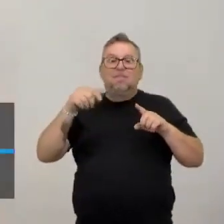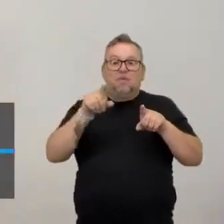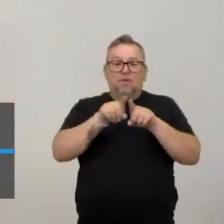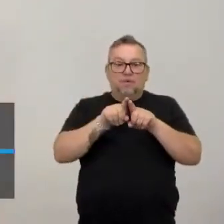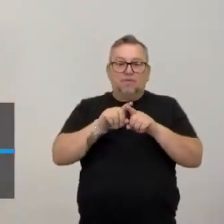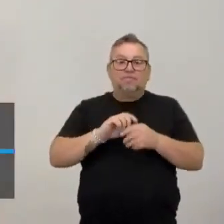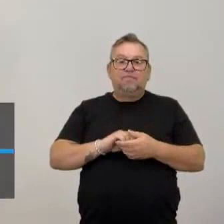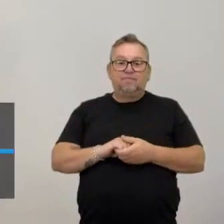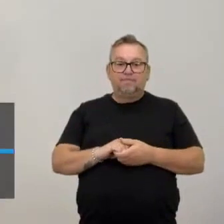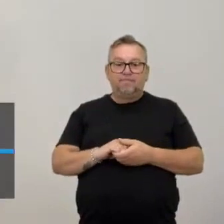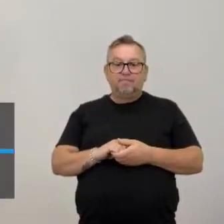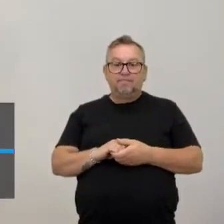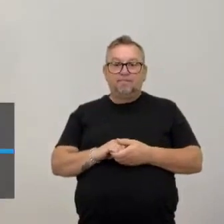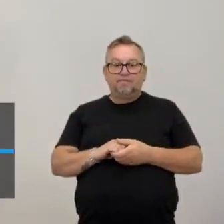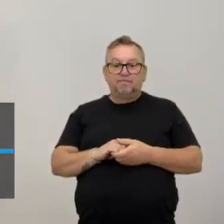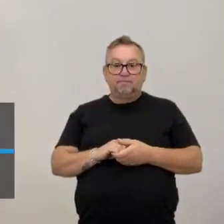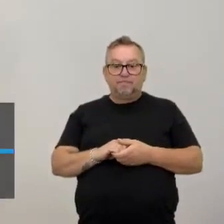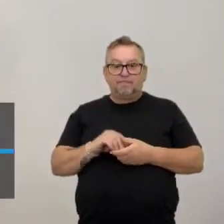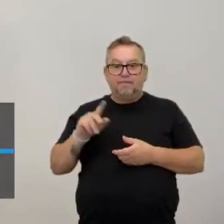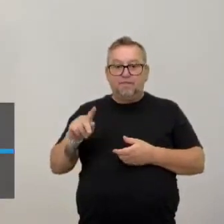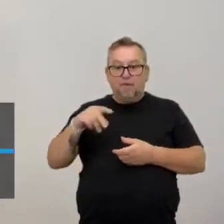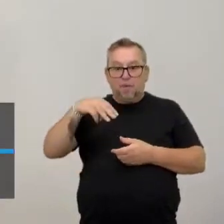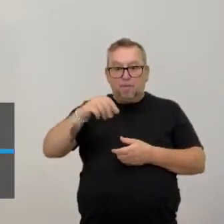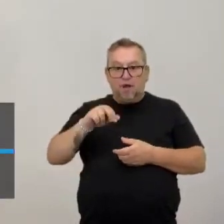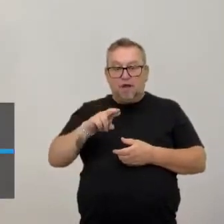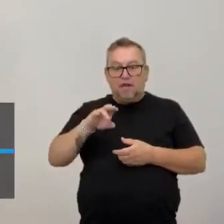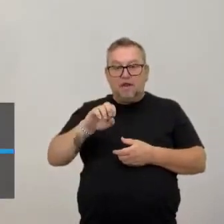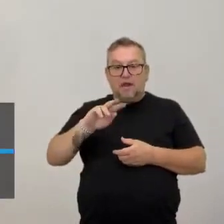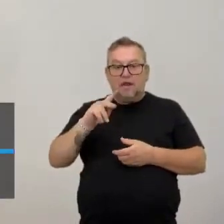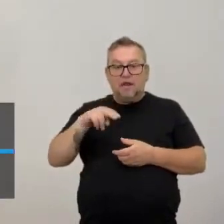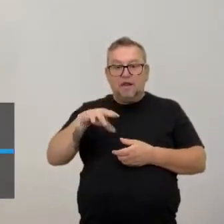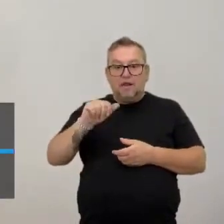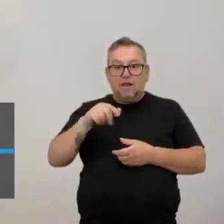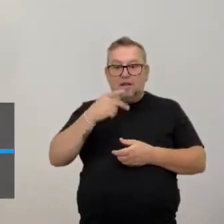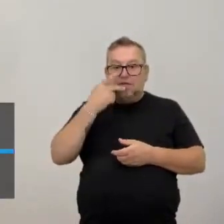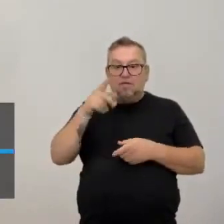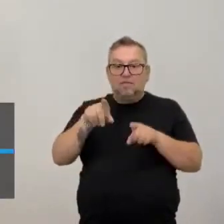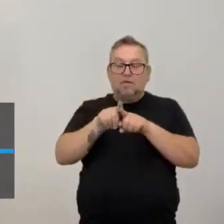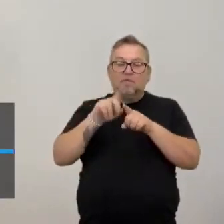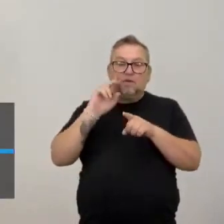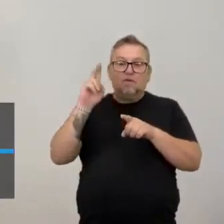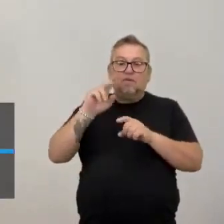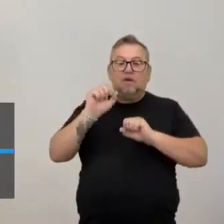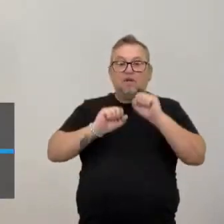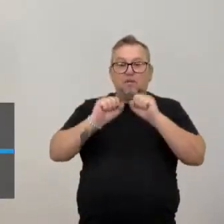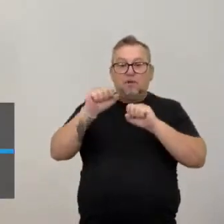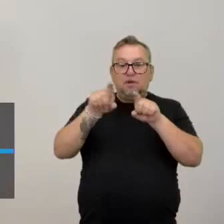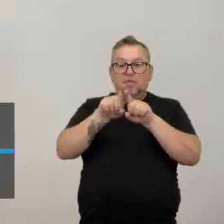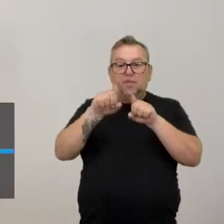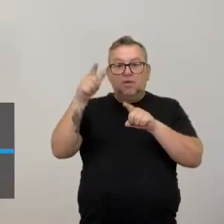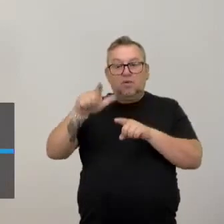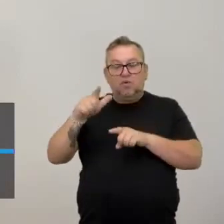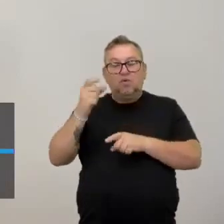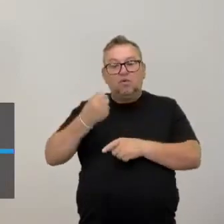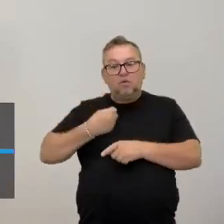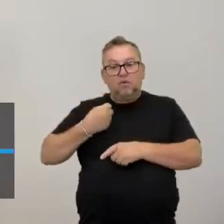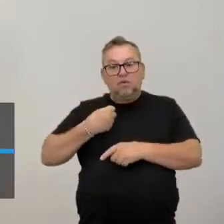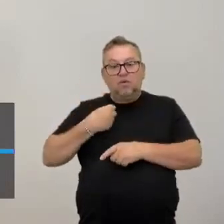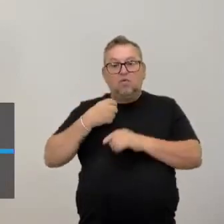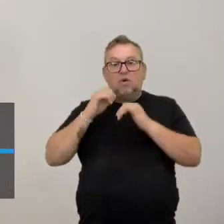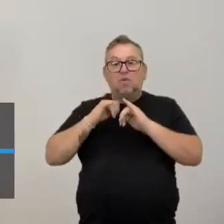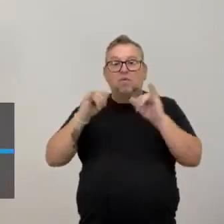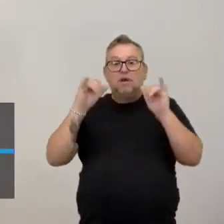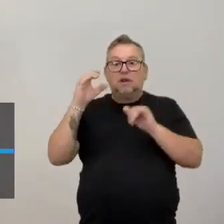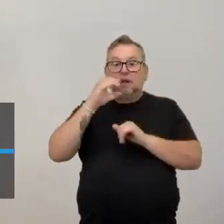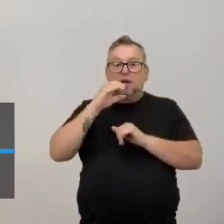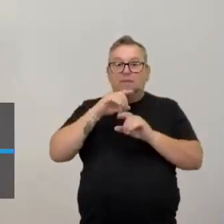tornando efêmera. A Pro Maria Helena traz aqui postos de gasolina com logotipos das empresas e de outras inúmeras empresas, uma propaganda